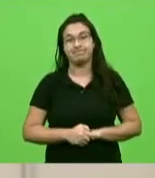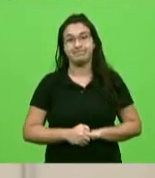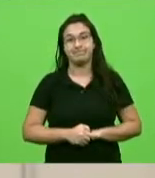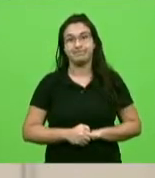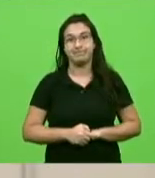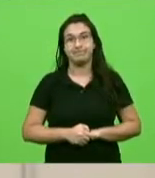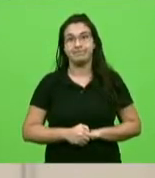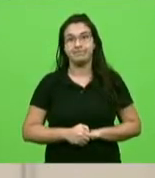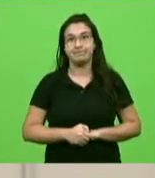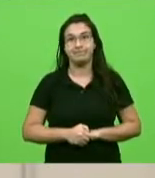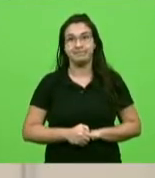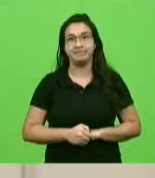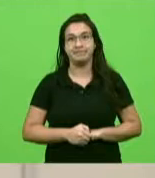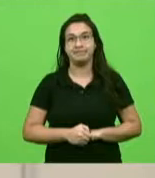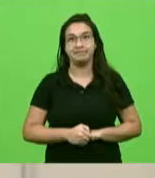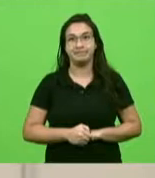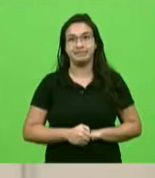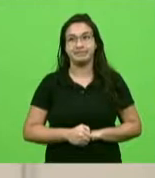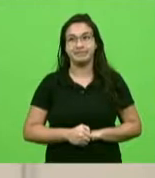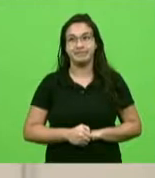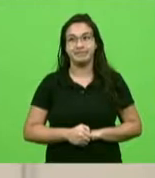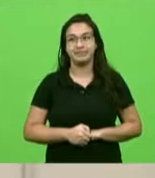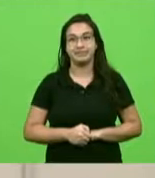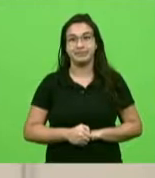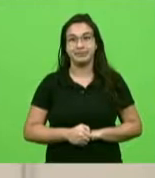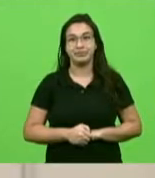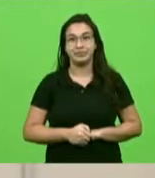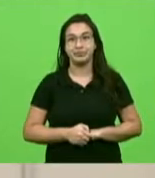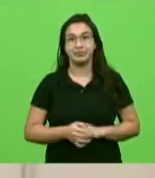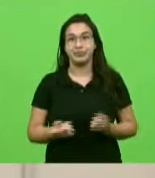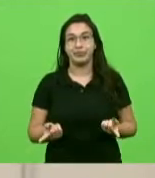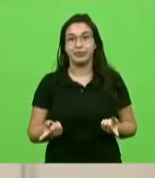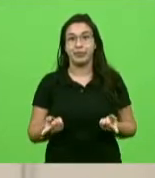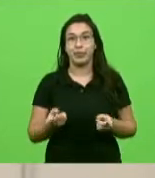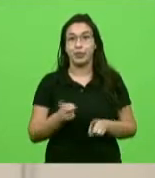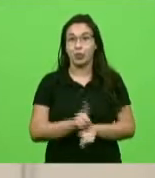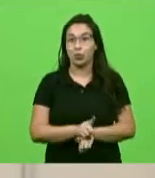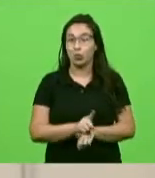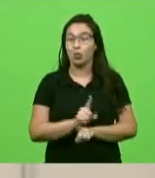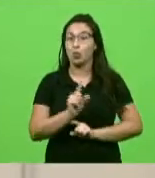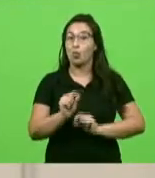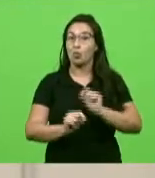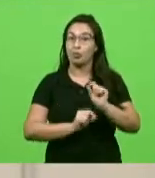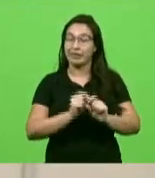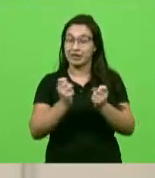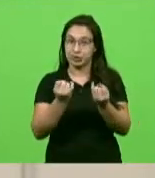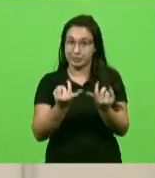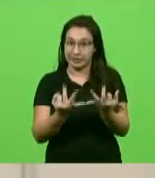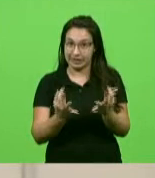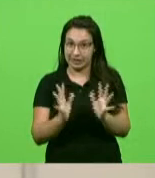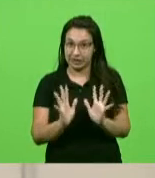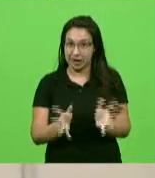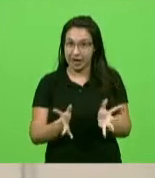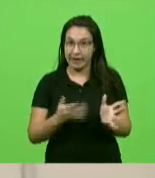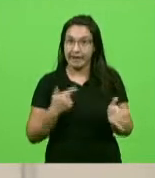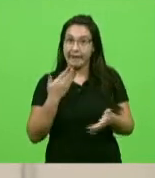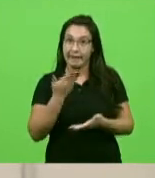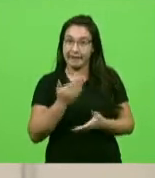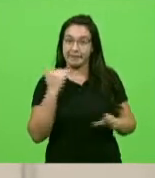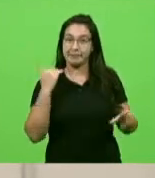Prosseguindo. Só que, em vez disso, ao contrário, né, como já dito, ele